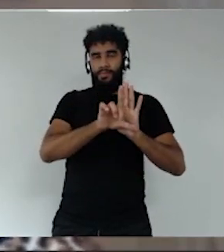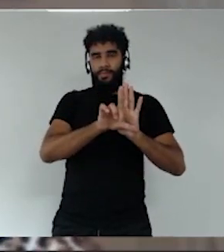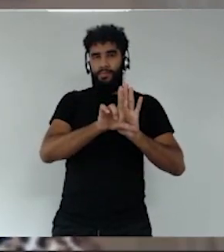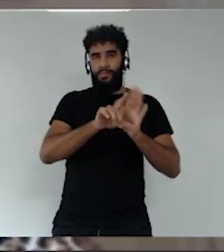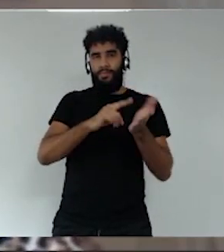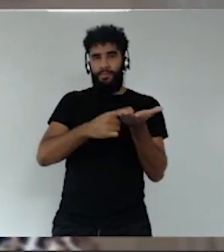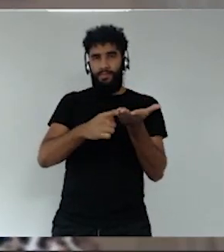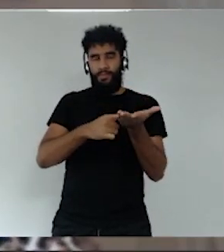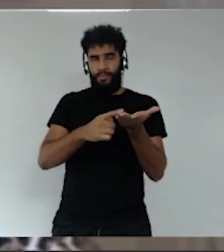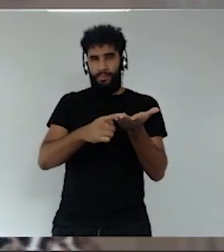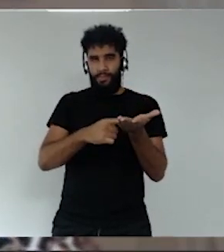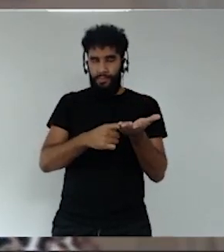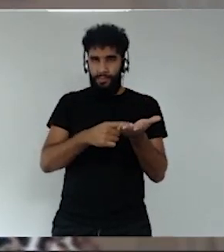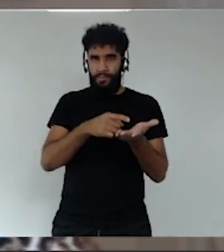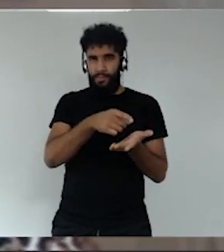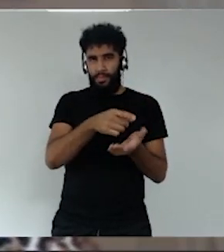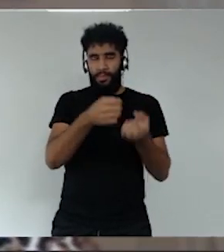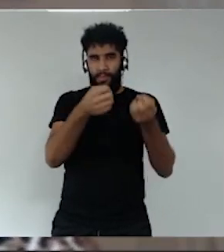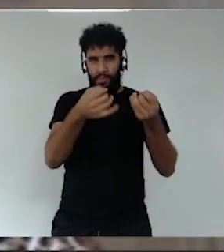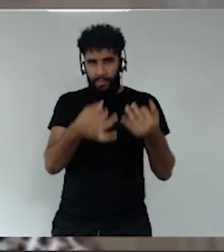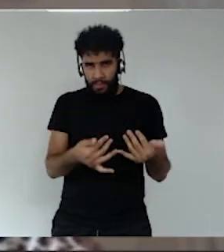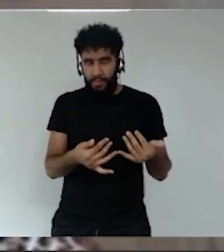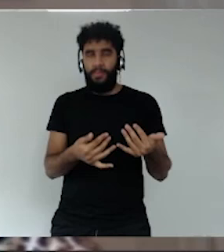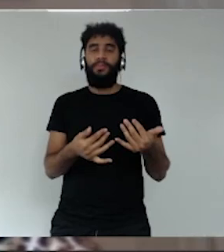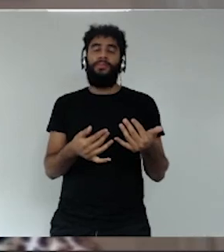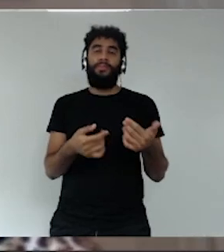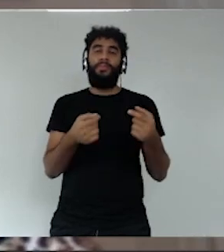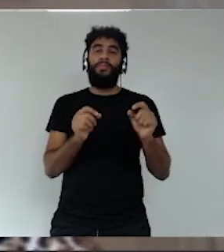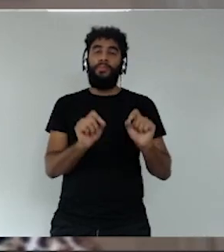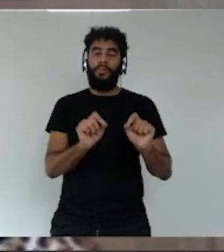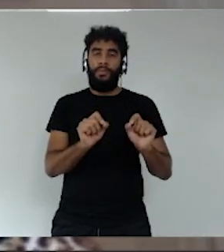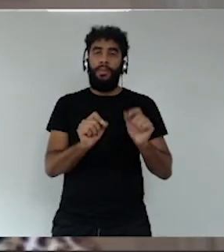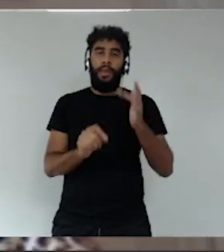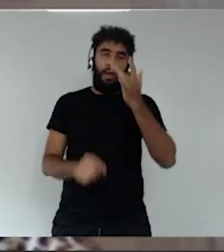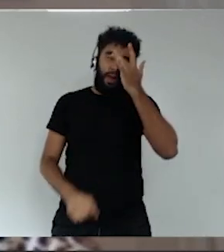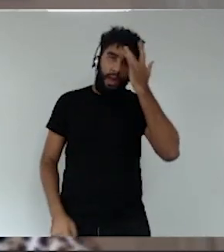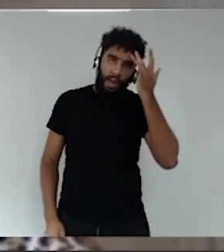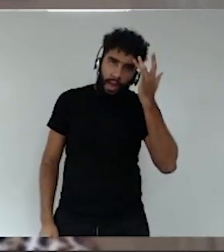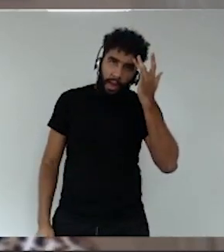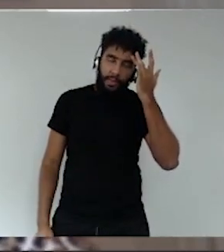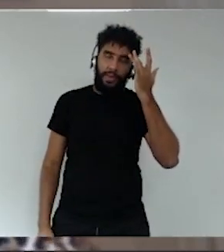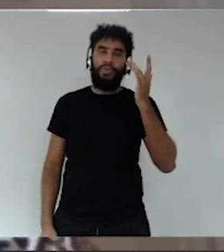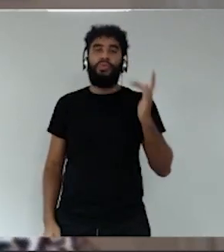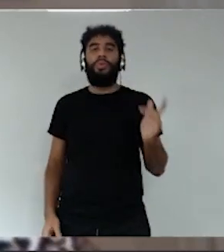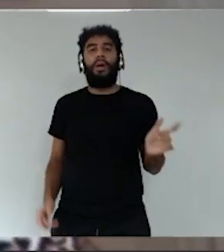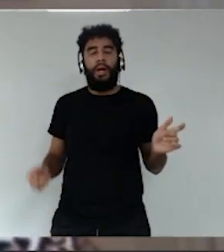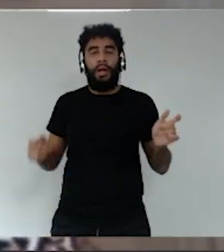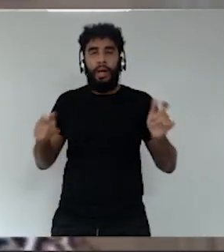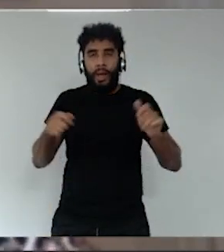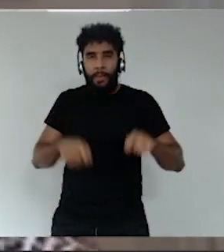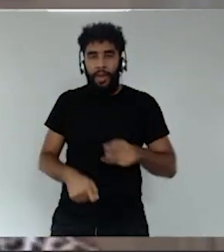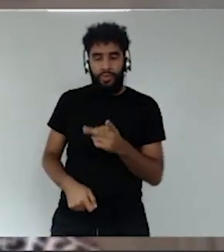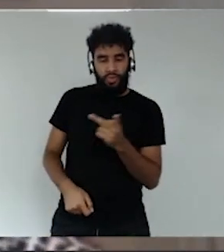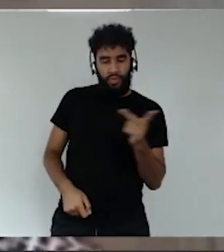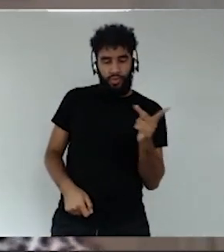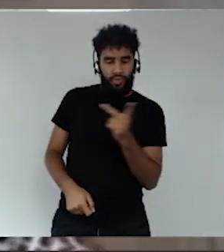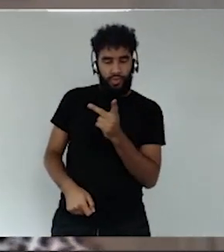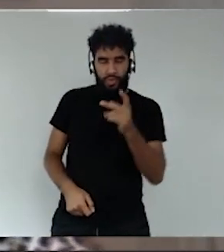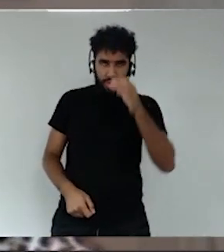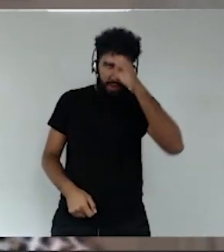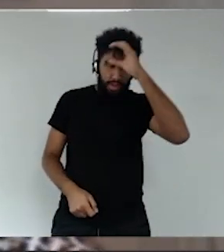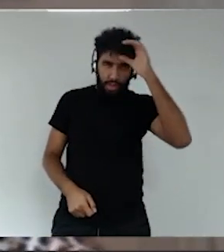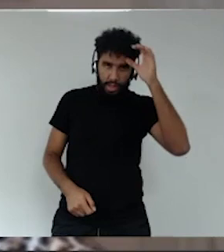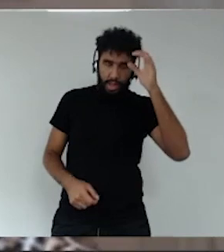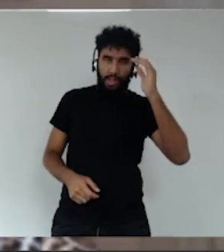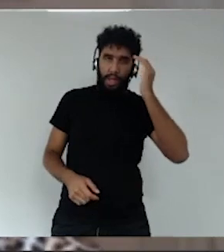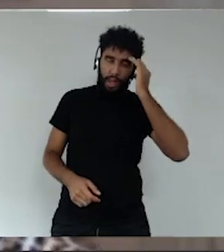para ser mediador extrajudicial é necessário que a pessoa seja capaz, de confiança das partes e